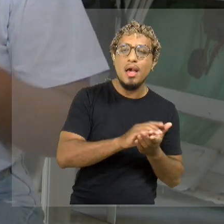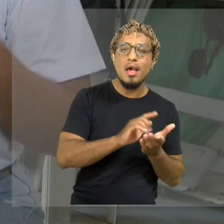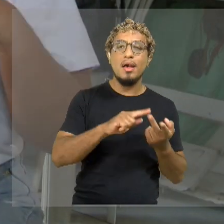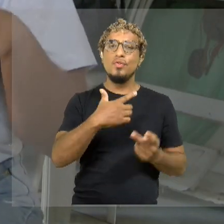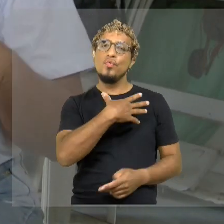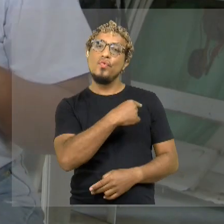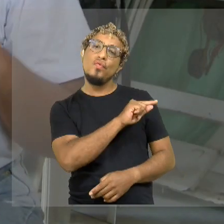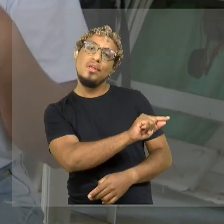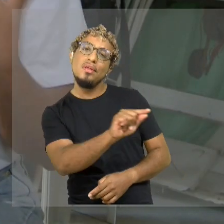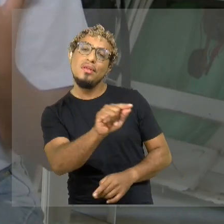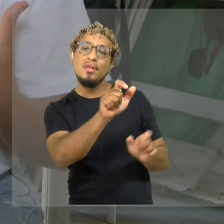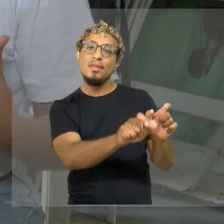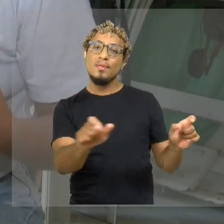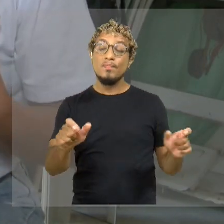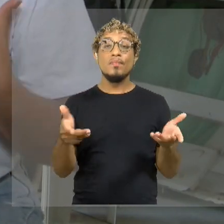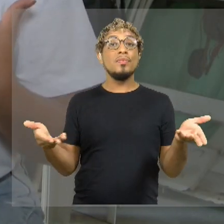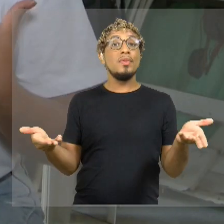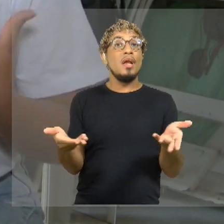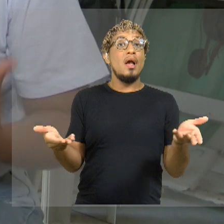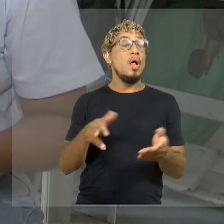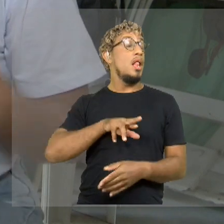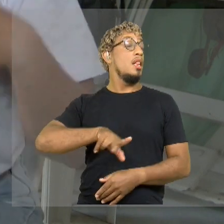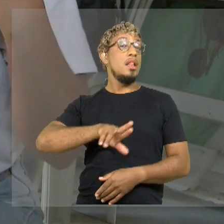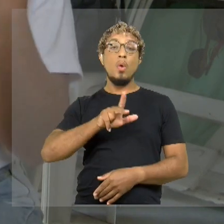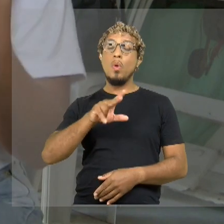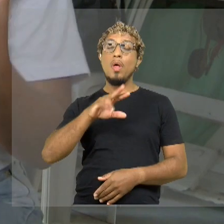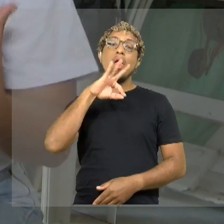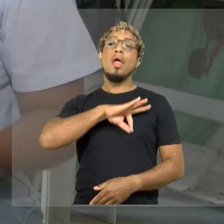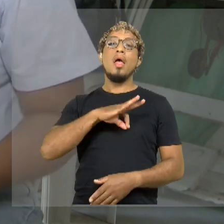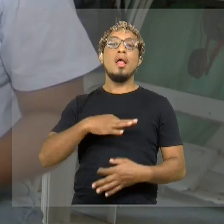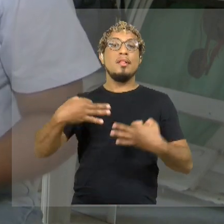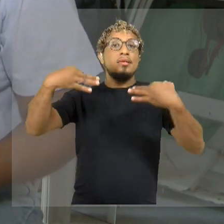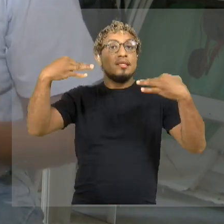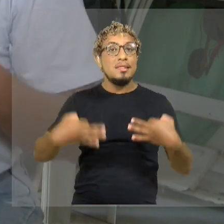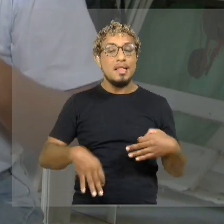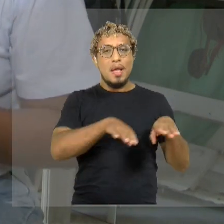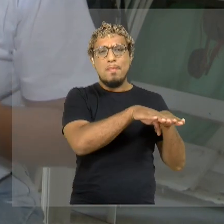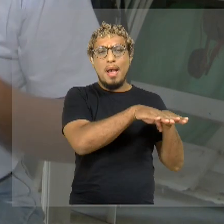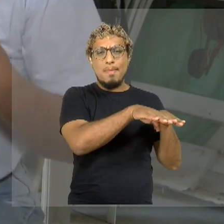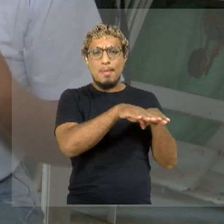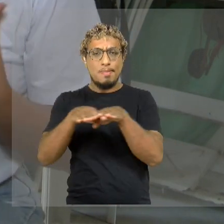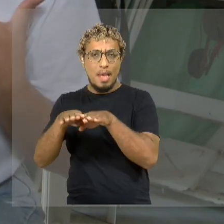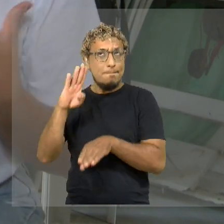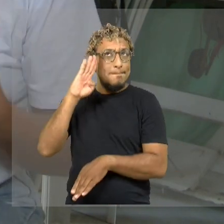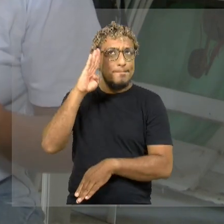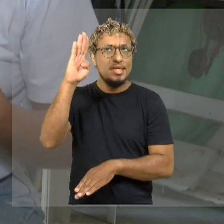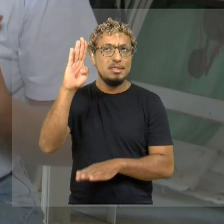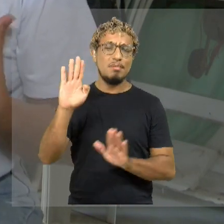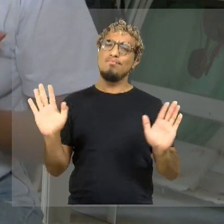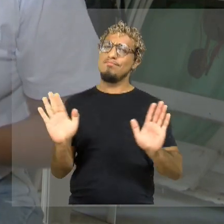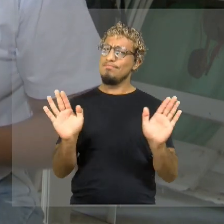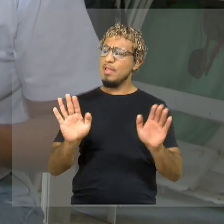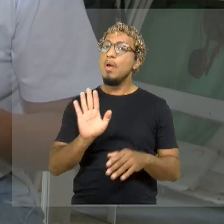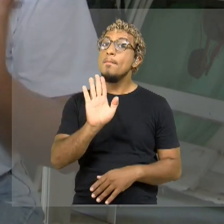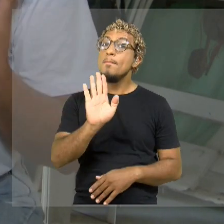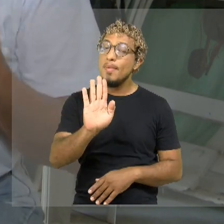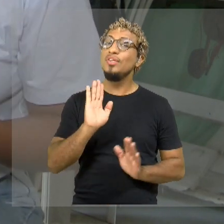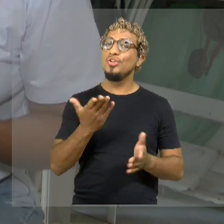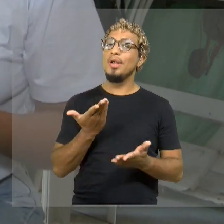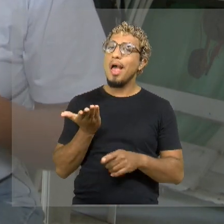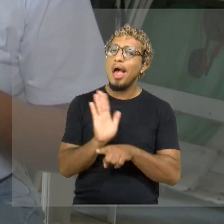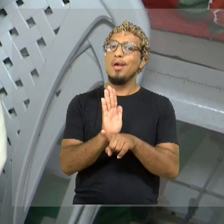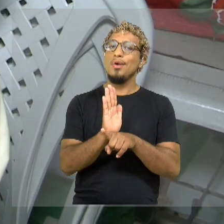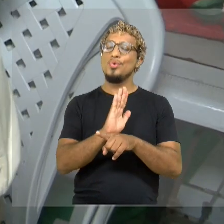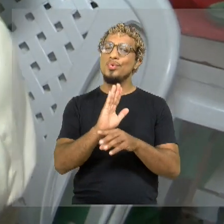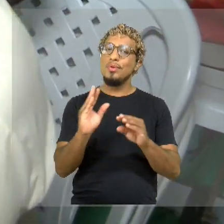E atualmente ainda não é uma renda fixa e uma renda principal, mas já é uma renda que contribui com a